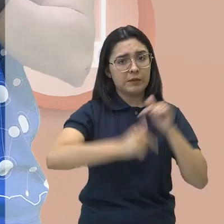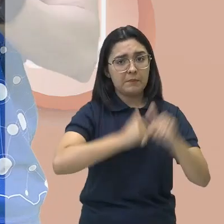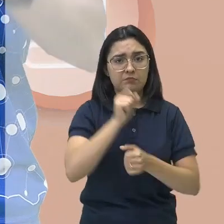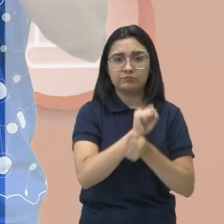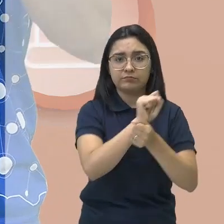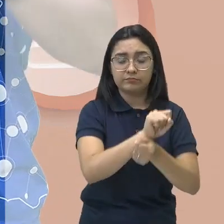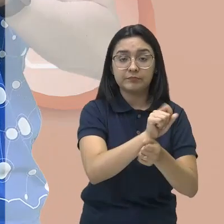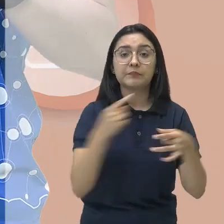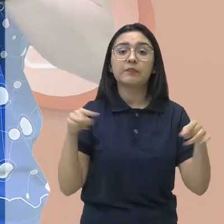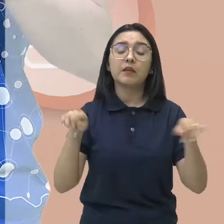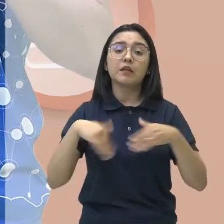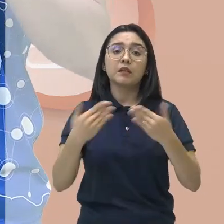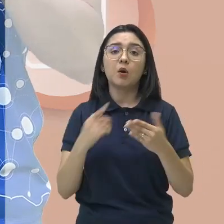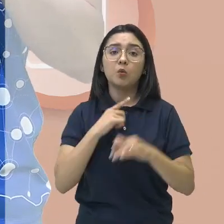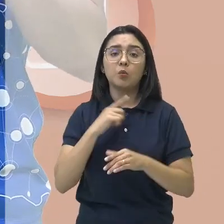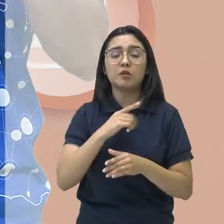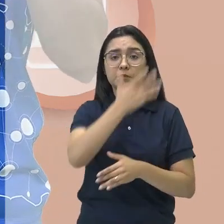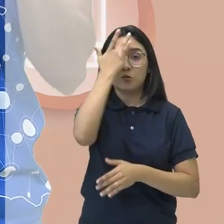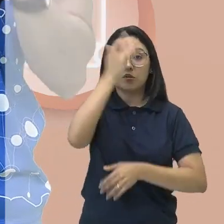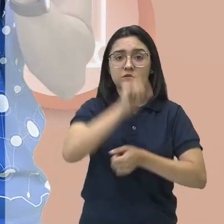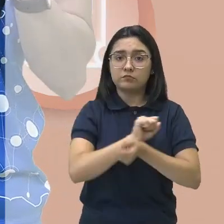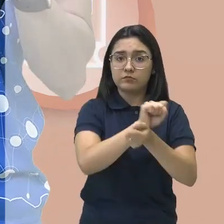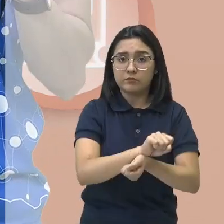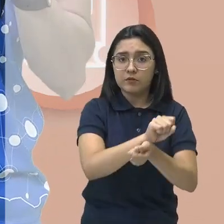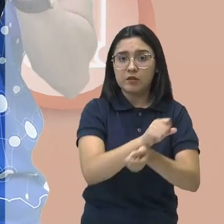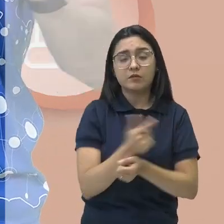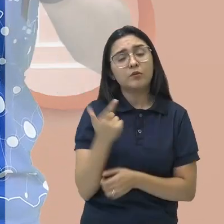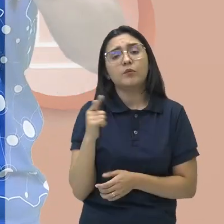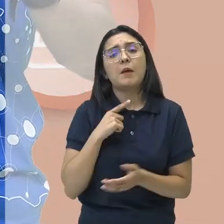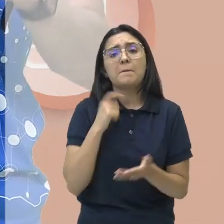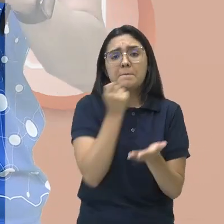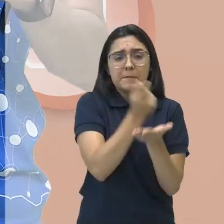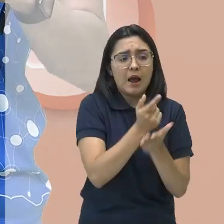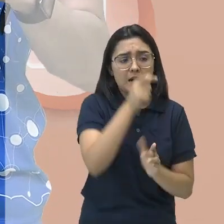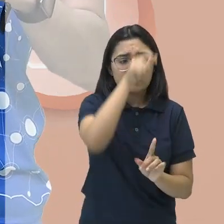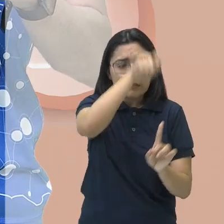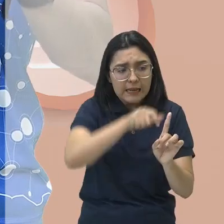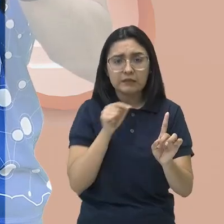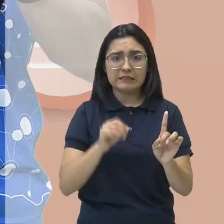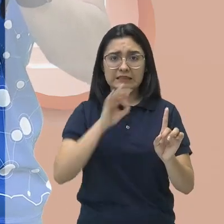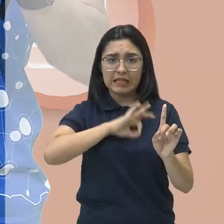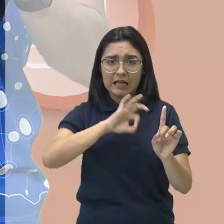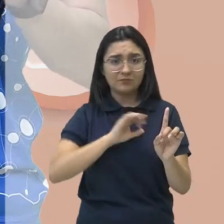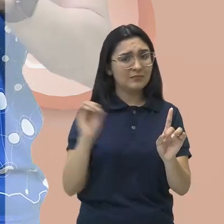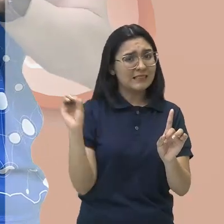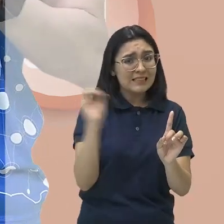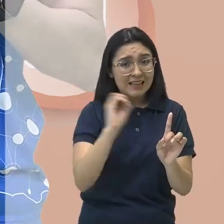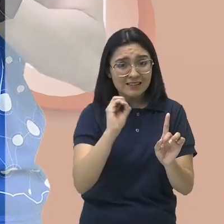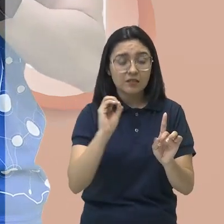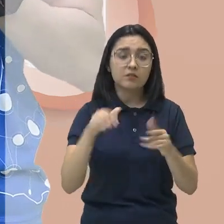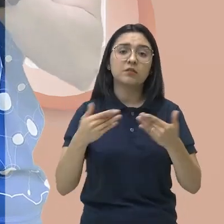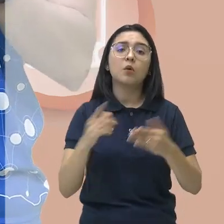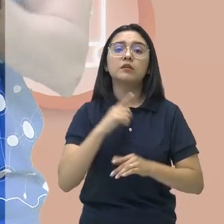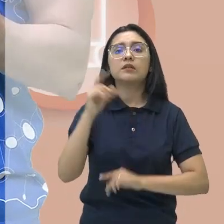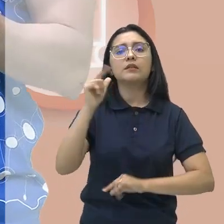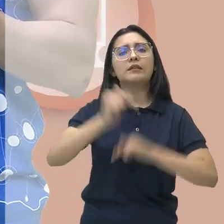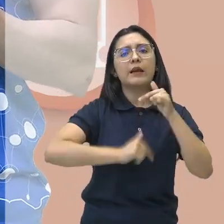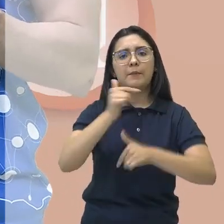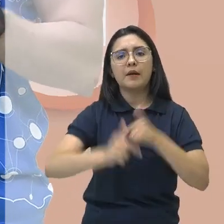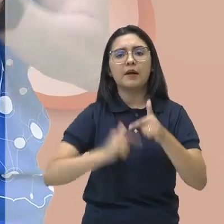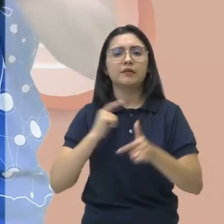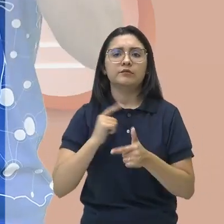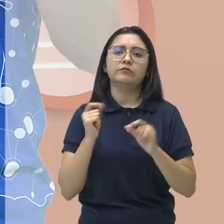certo? Os escravizados, eles não recebem, obviamente, pagamento pelo seu trabalho. E eles trabalham ali por meio de múltiplas